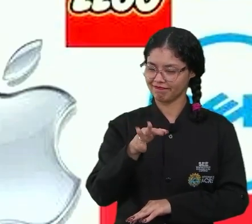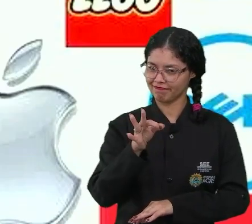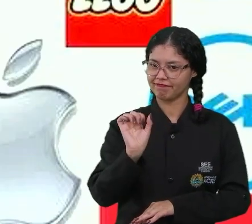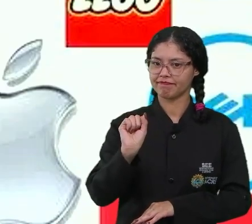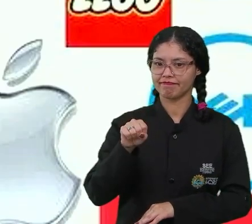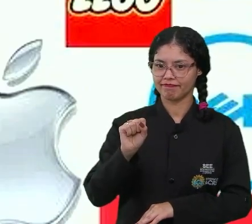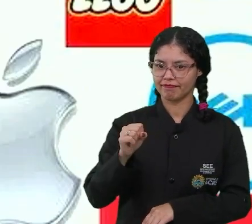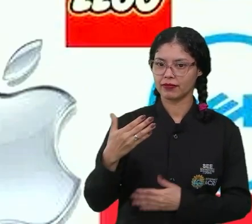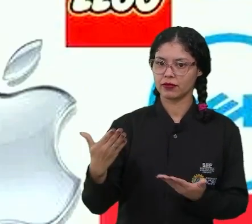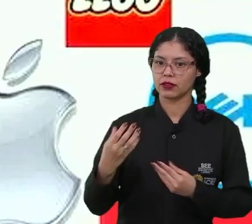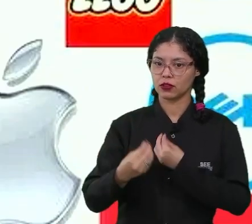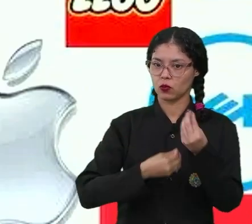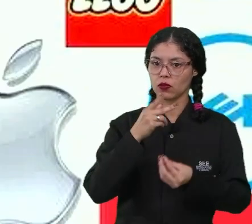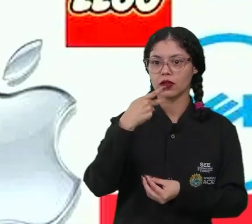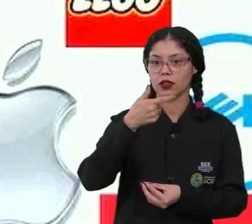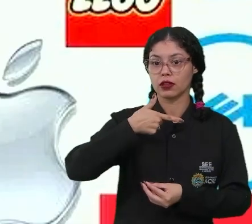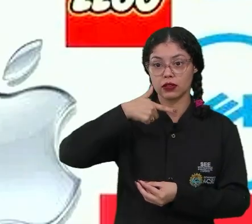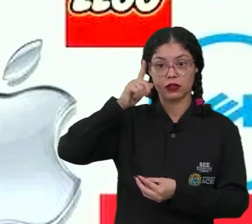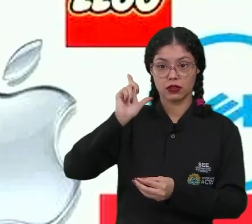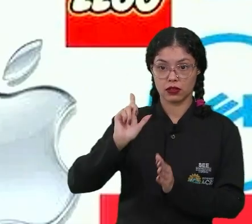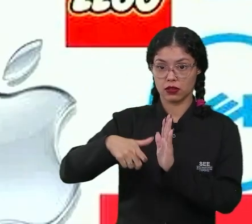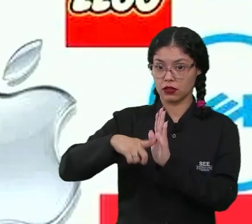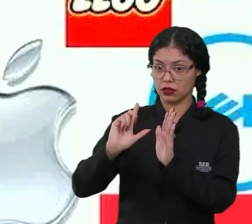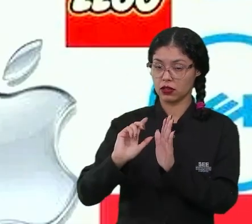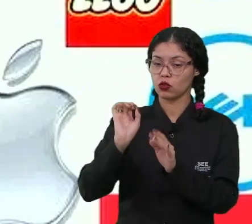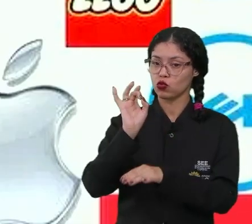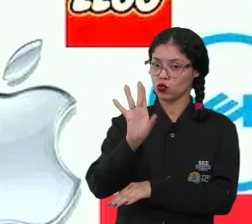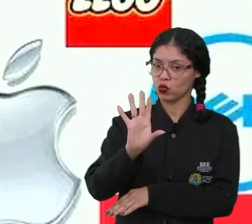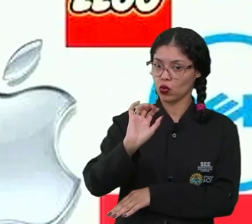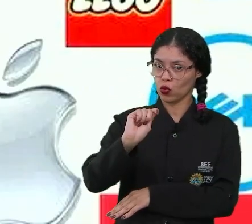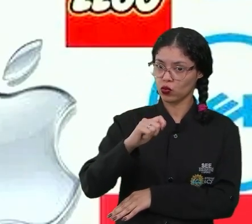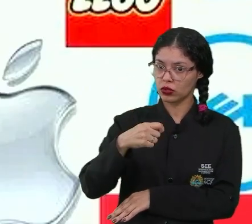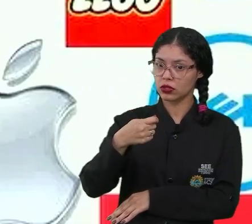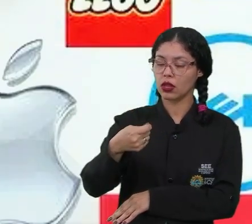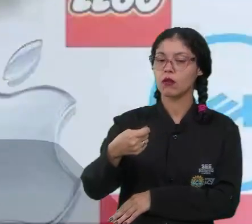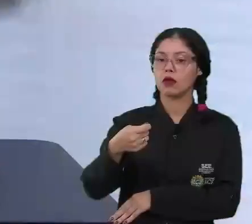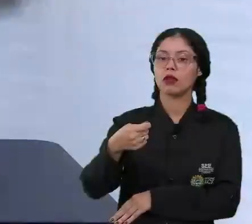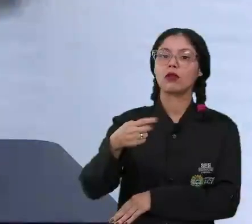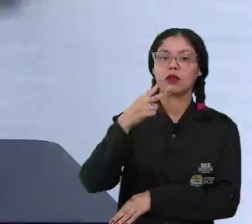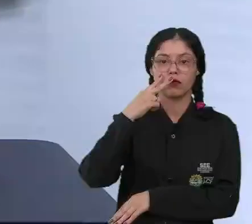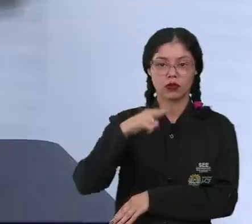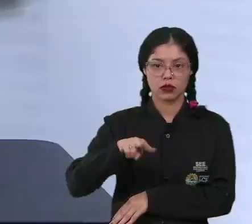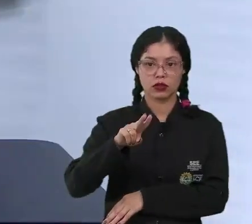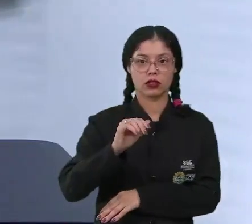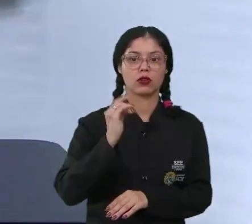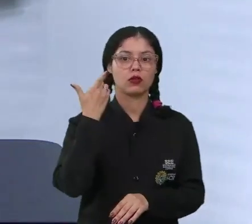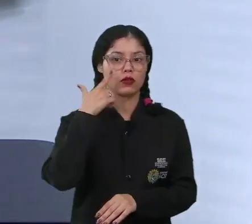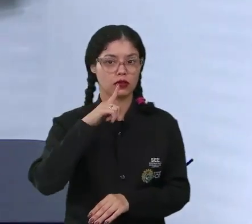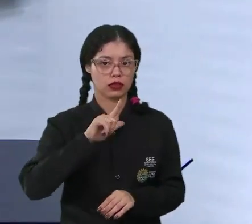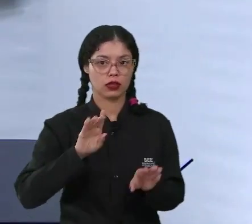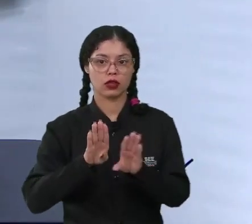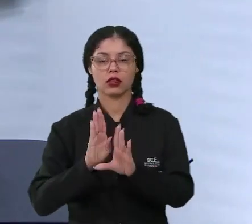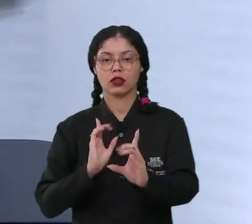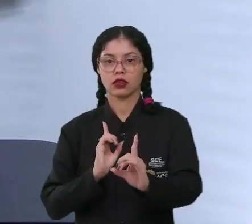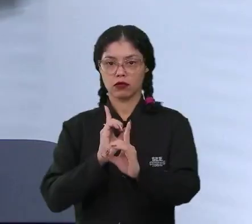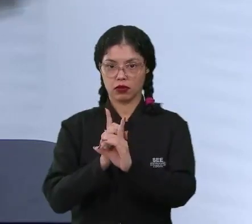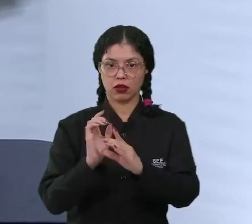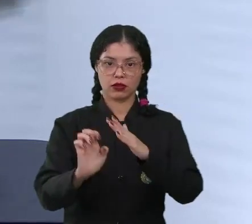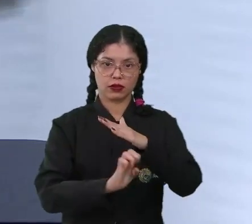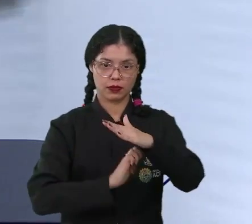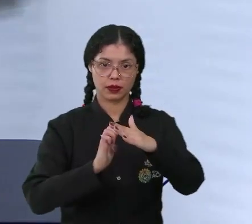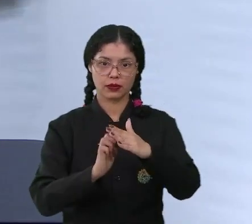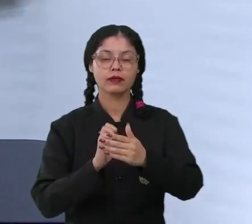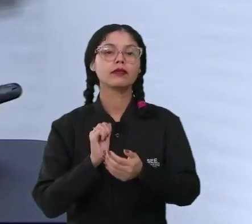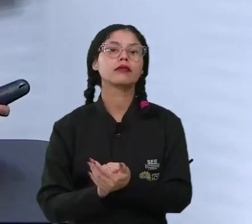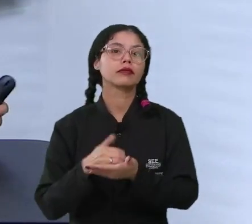sim. Como eu falei anteriormente, às vezes basta um símbolo e você consegue identificar facilmente essa empresa.